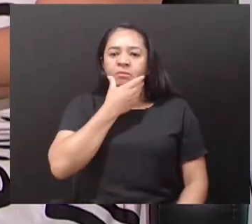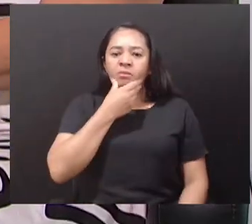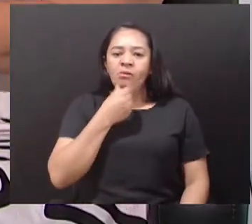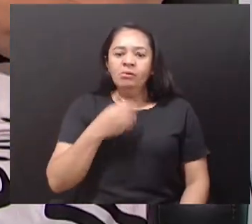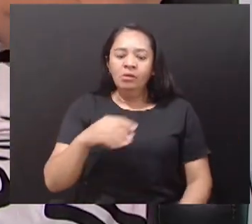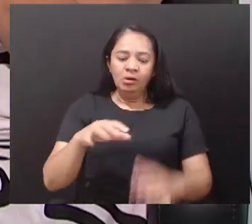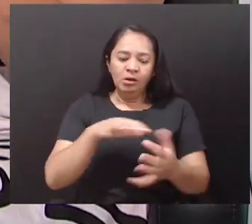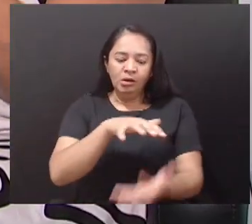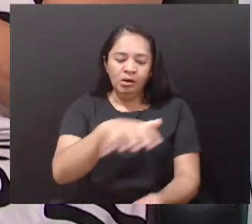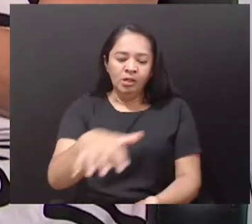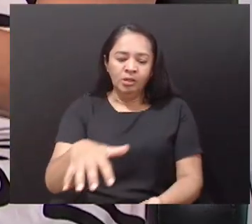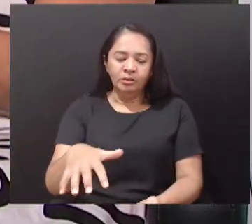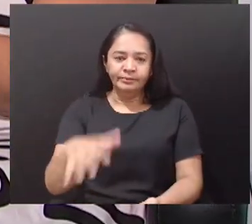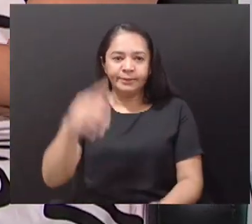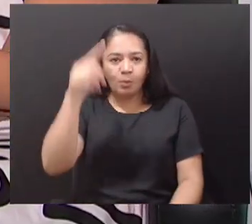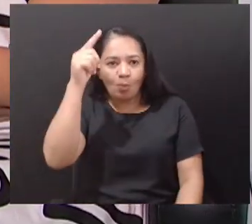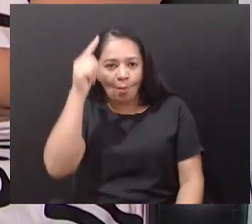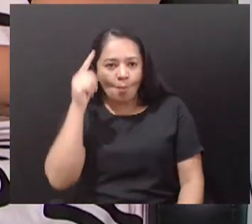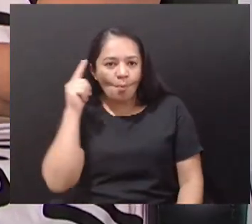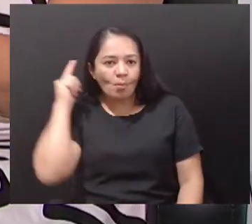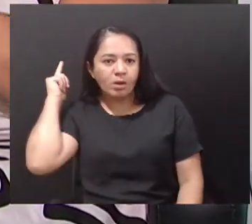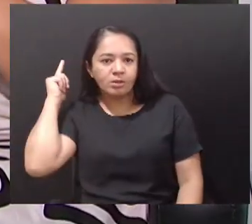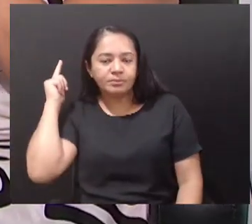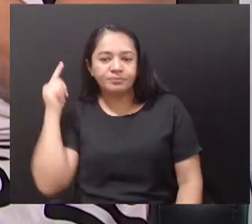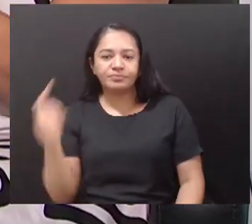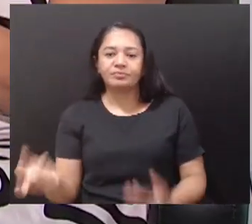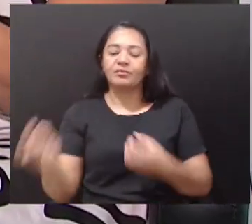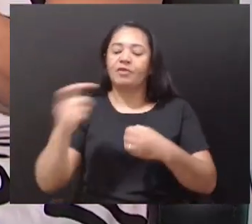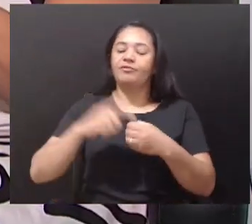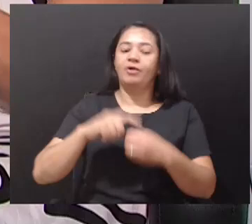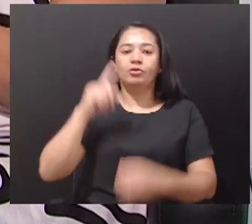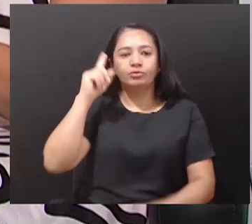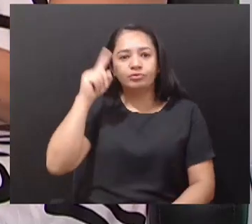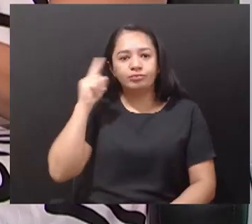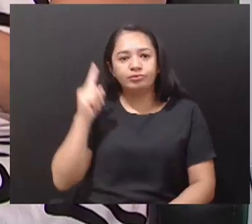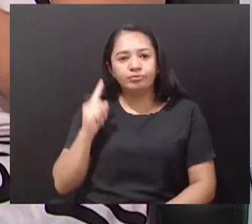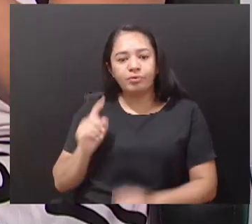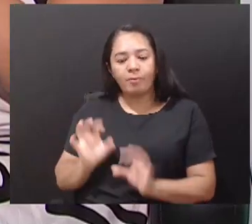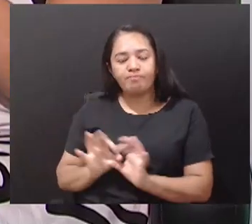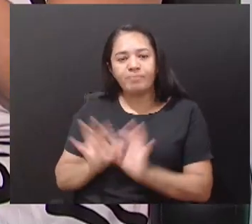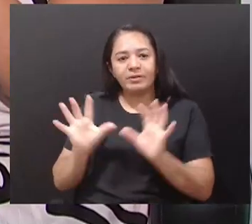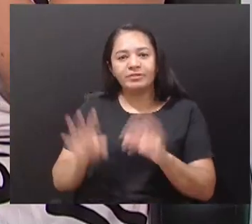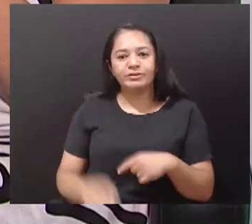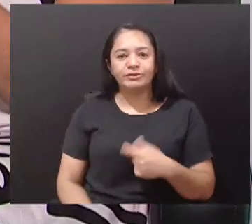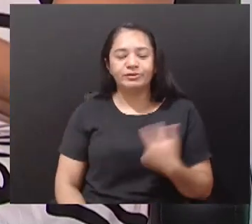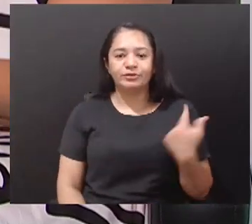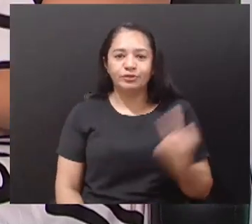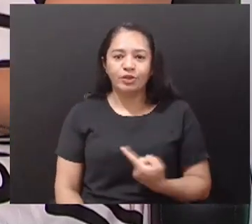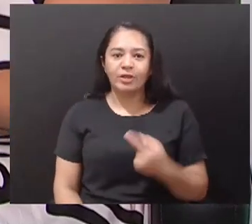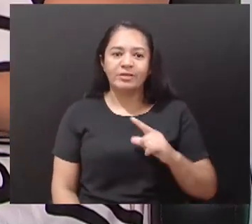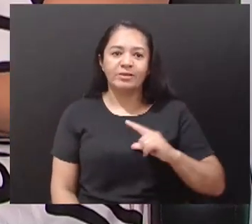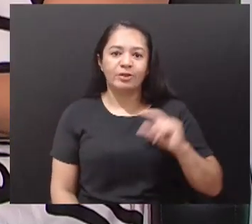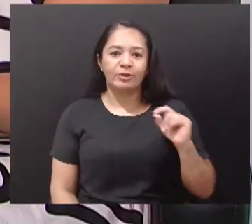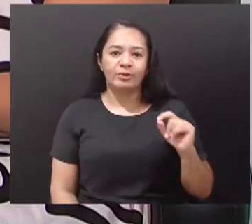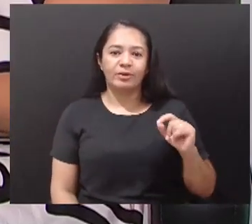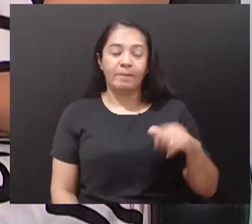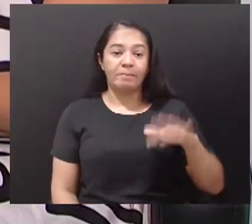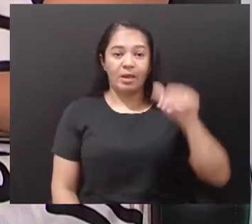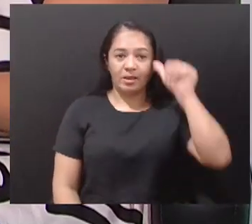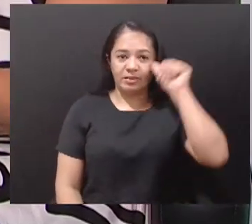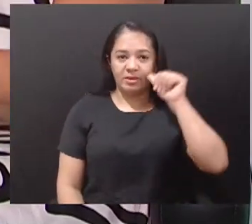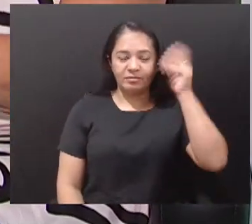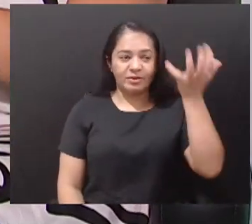cabelos lisos, volta para a soltura de cabelos, que geralmente a gente tem essa questão mais da mulher querendo fazer